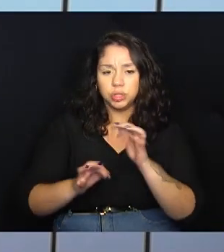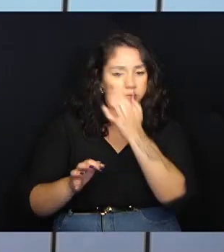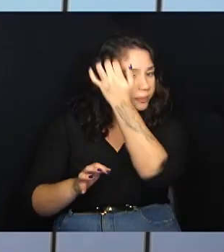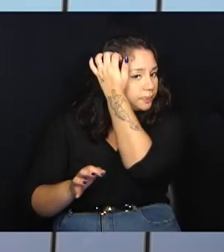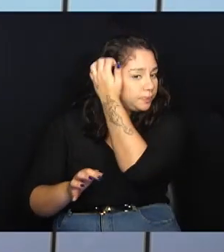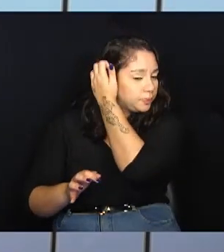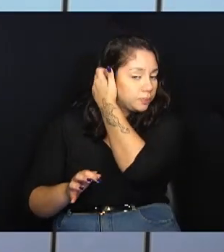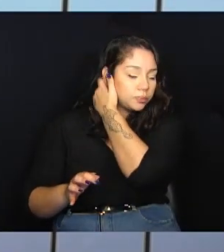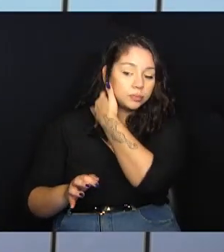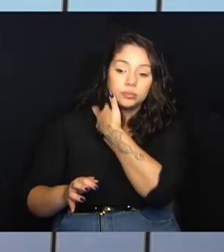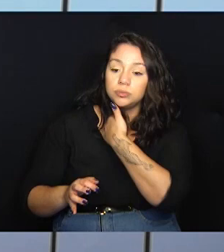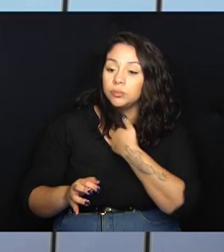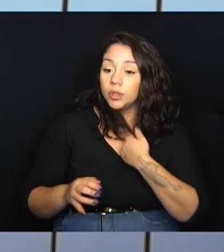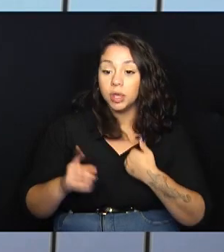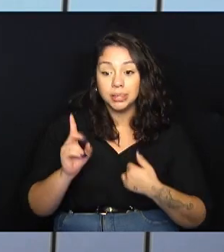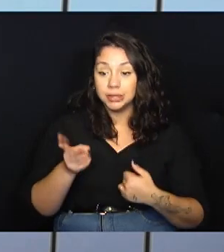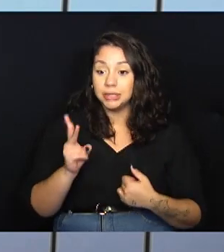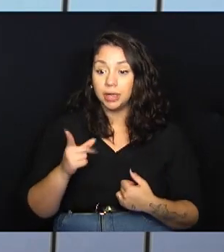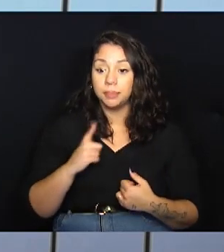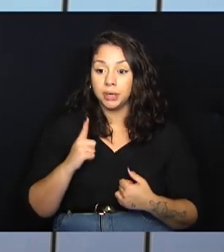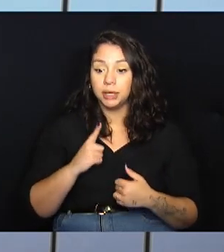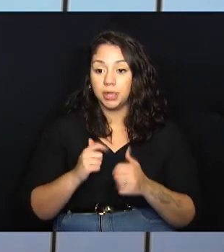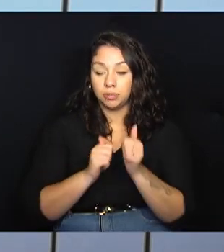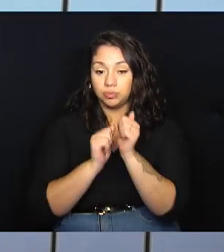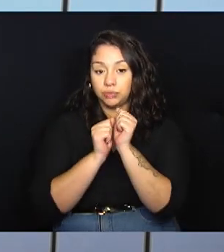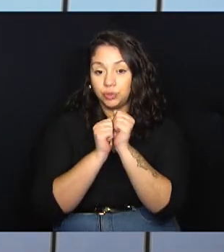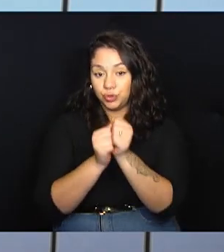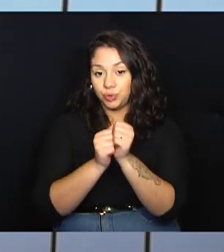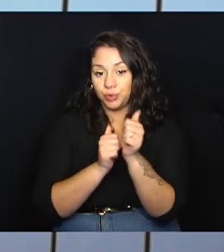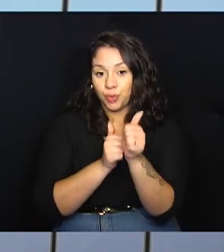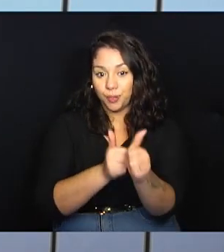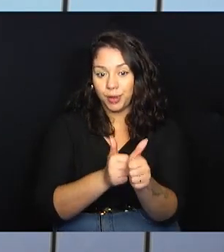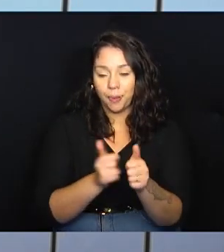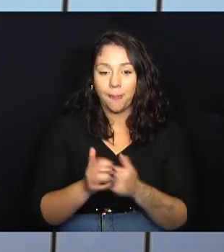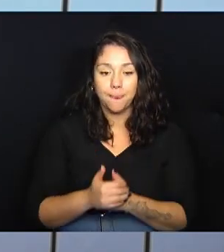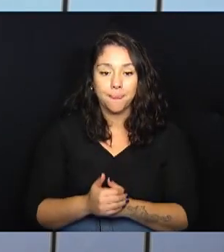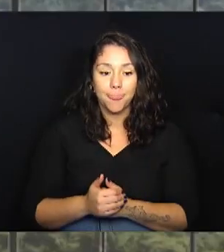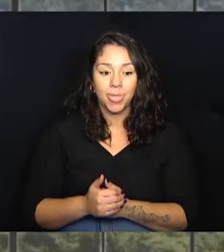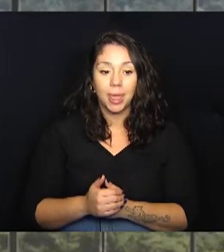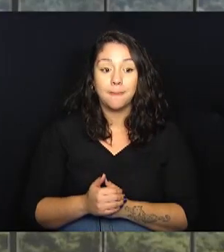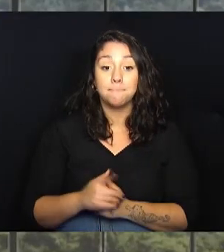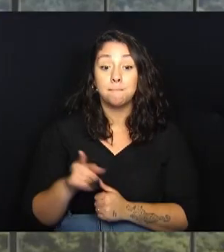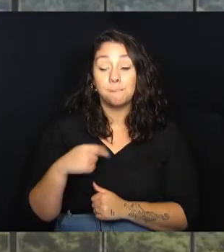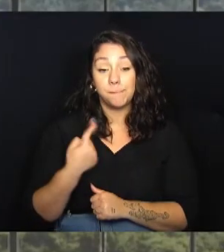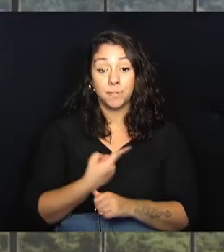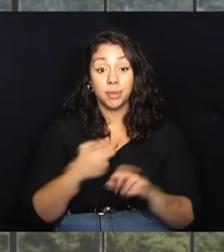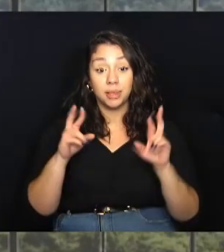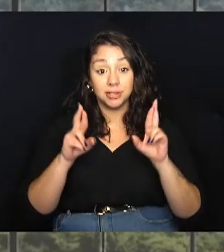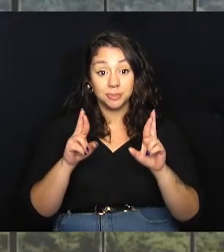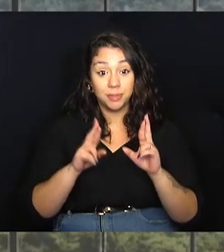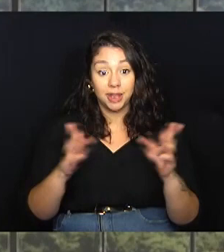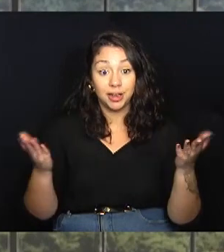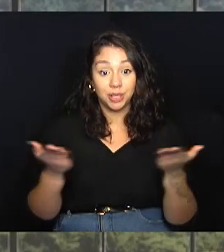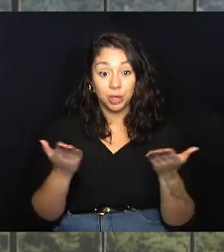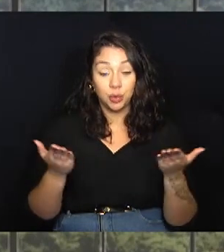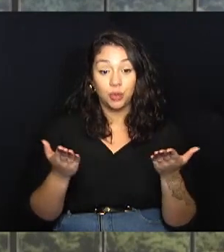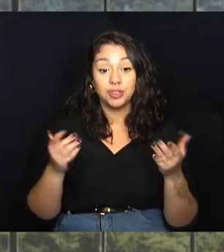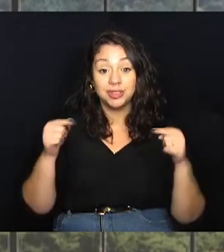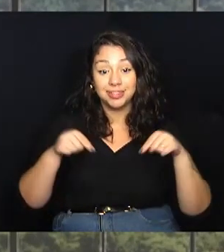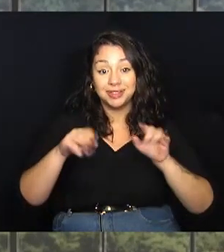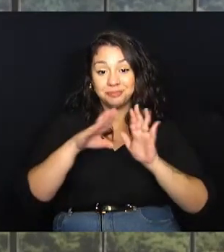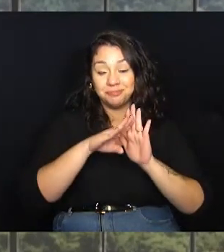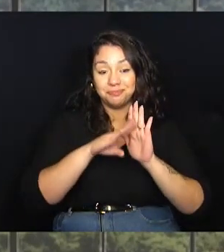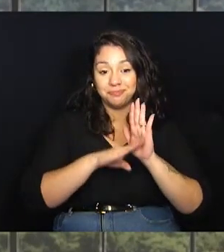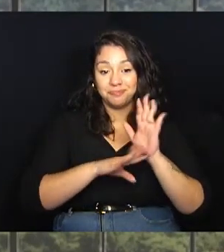e Juventude, o tempo todo conosco acompanhando. A gente espera que hoje, com a nossa contribuição no nosso programa, que